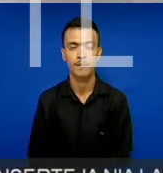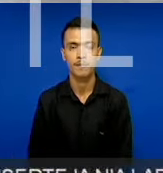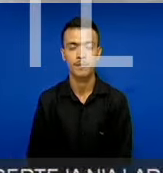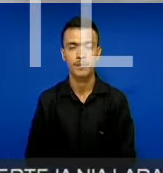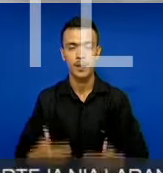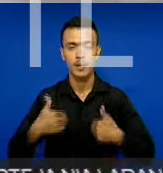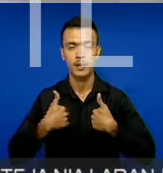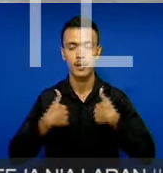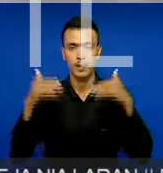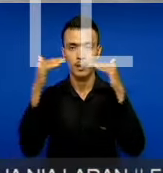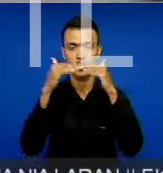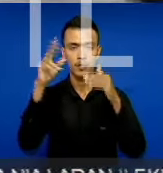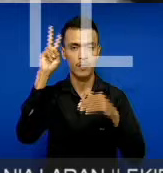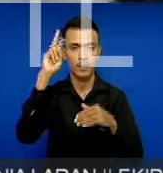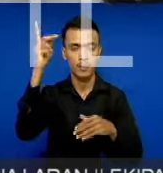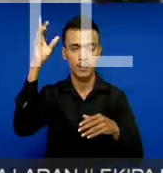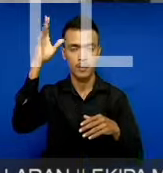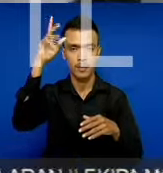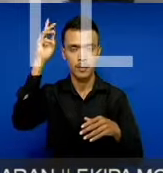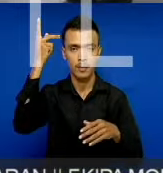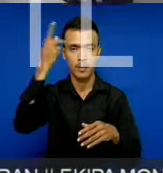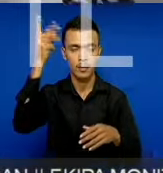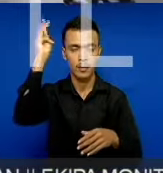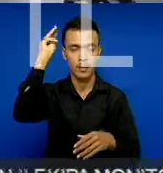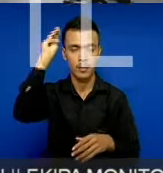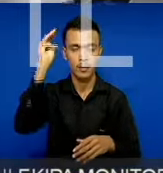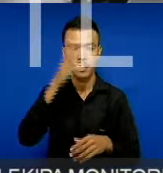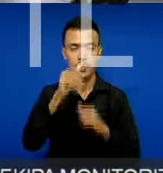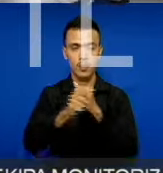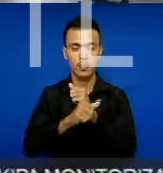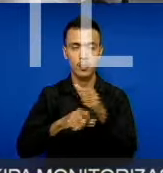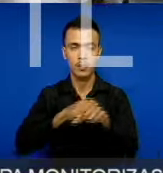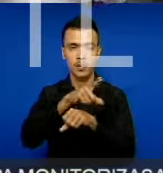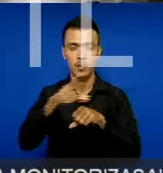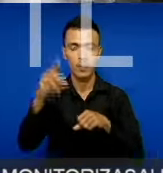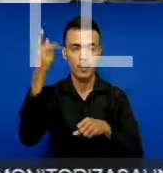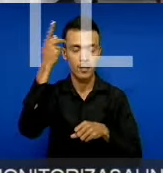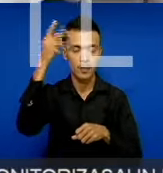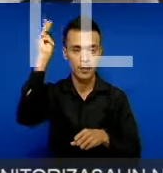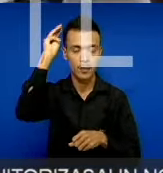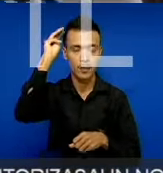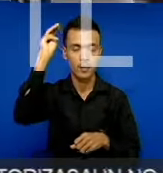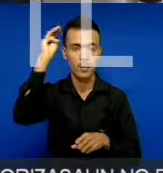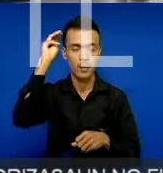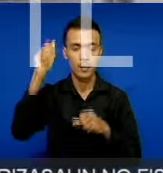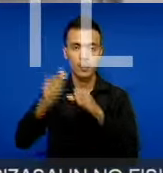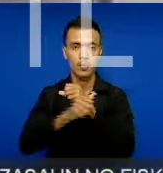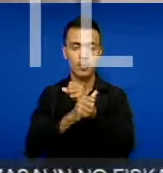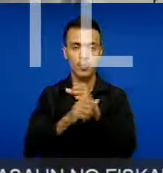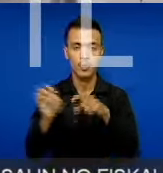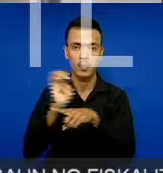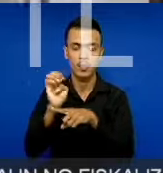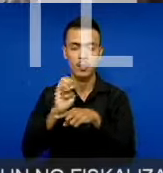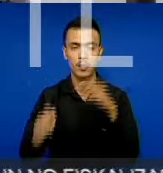E reencontro ne vice-primeiro-ministro assuntos sociais. No vice-primeiro-ministro assunto econômico, onde relata sirene serviço interesse público